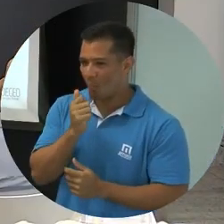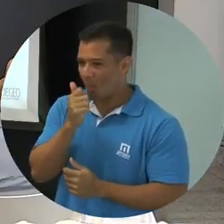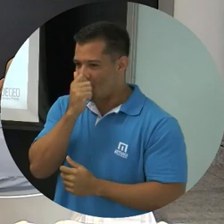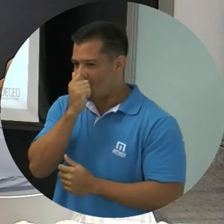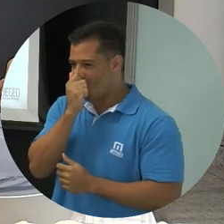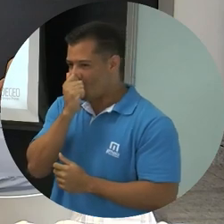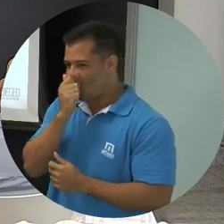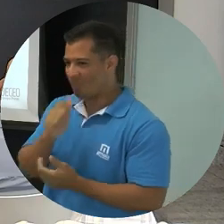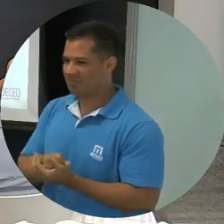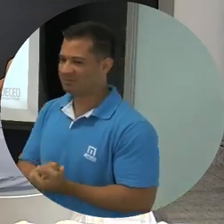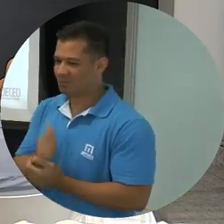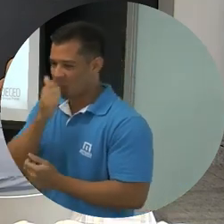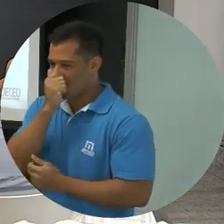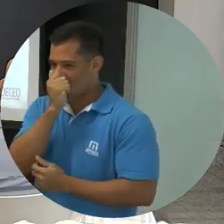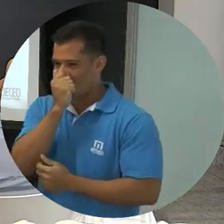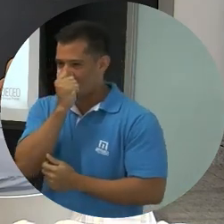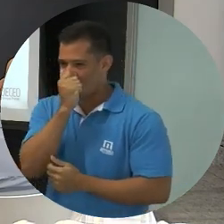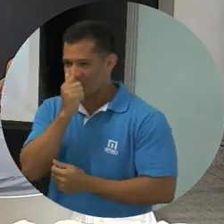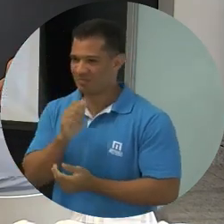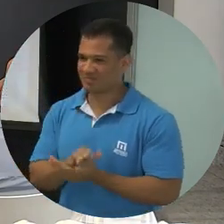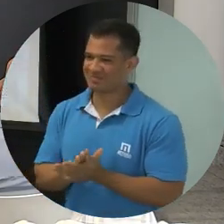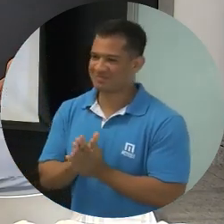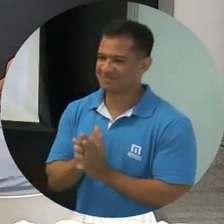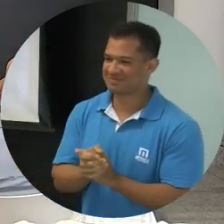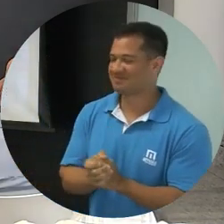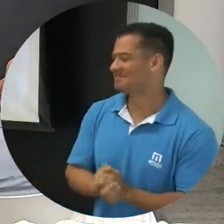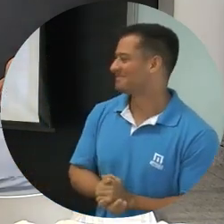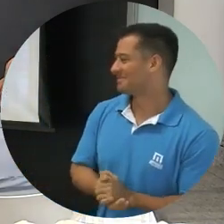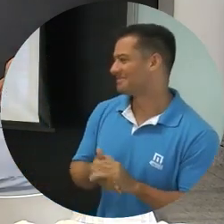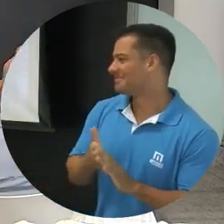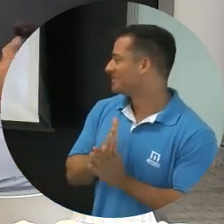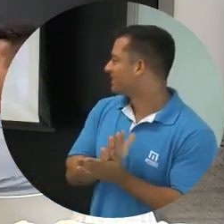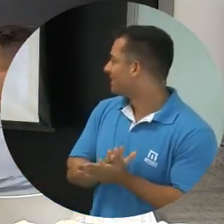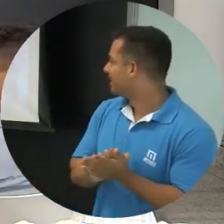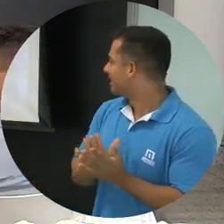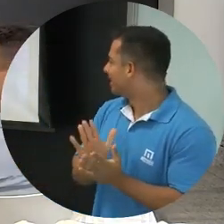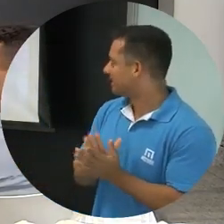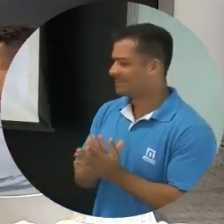Chopp sem álcool? Veremos. Então,